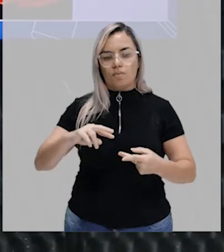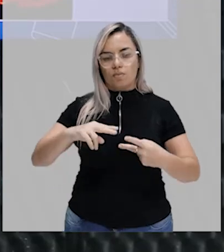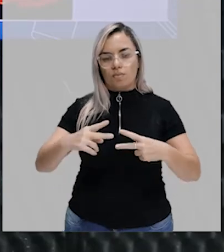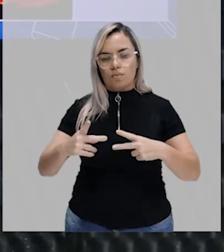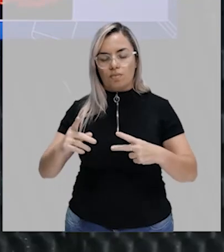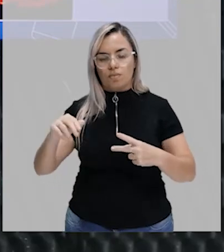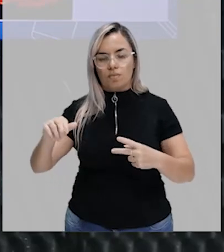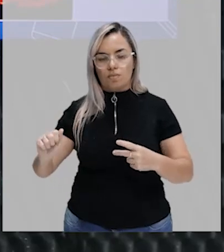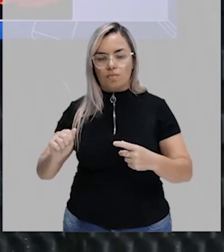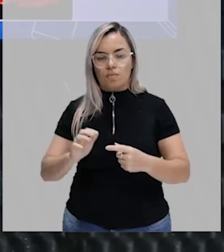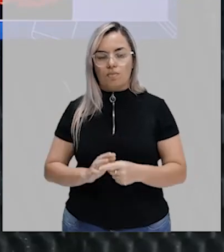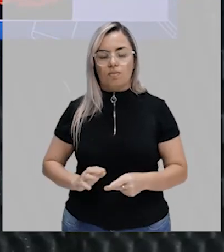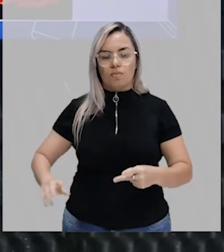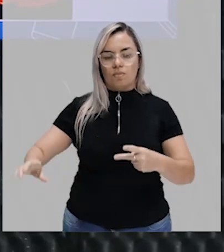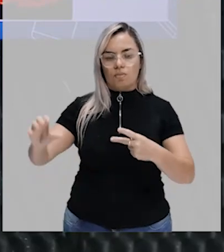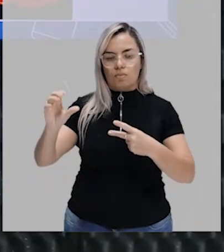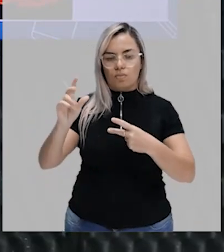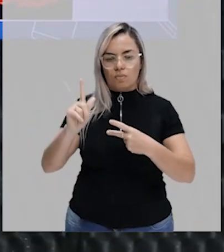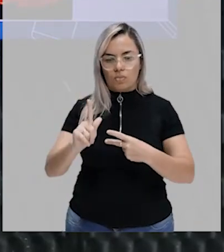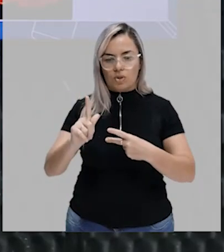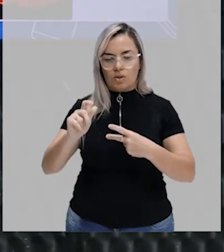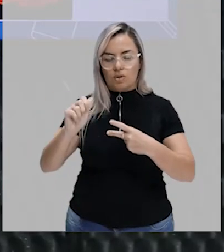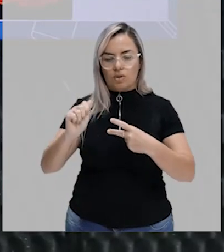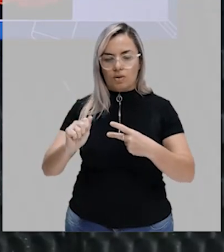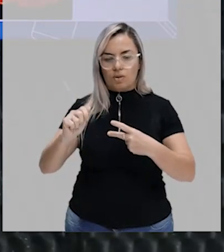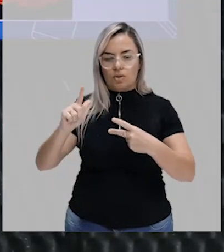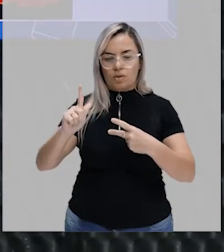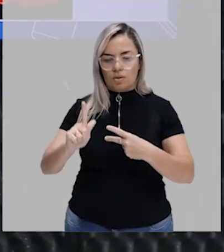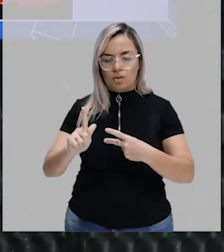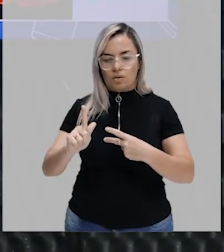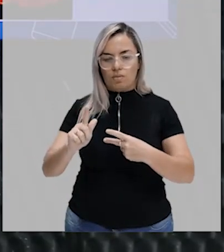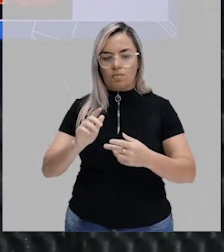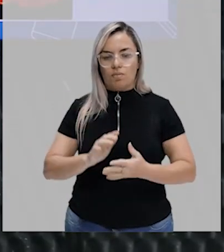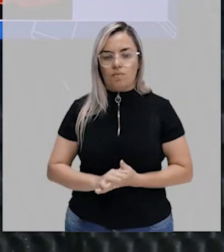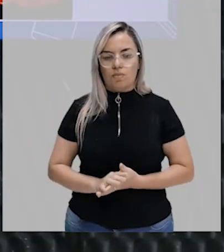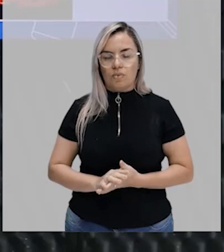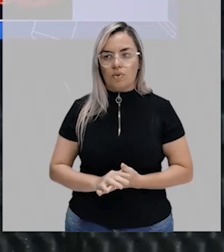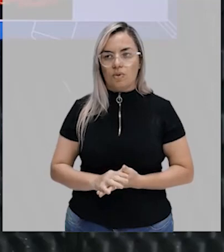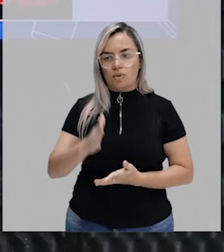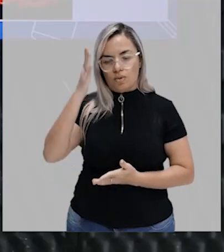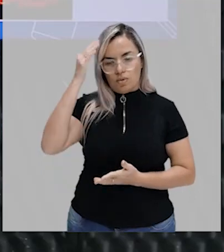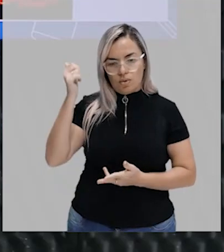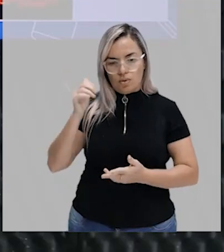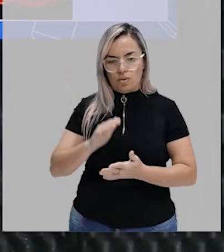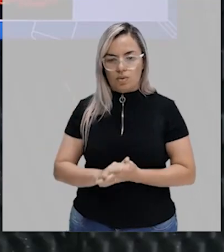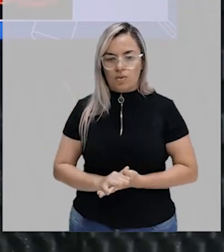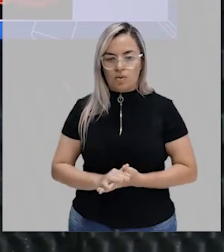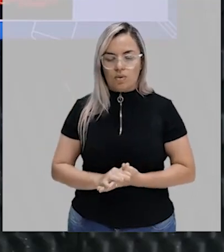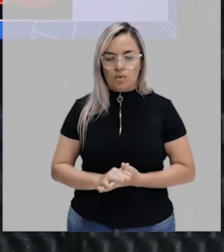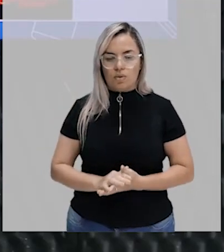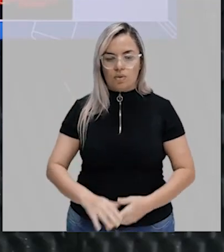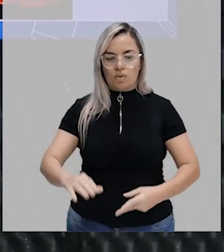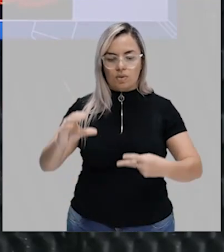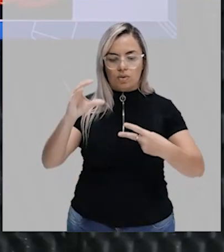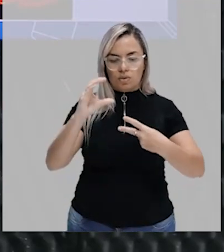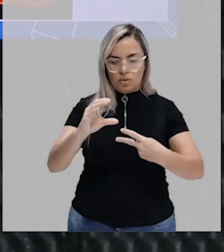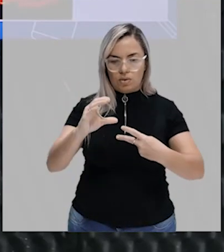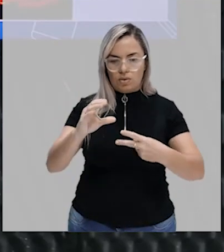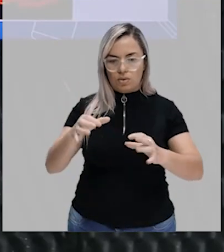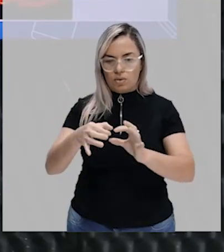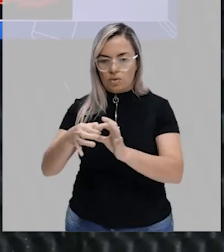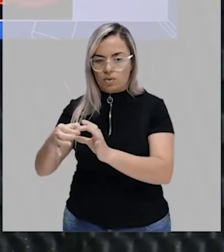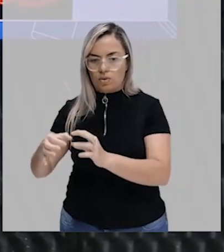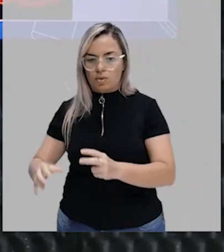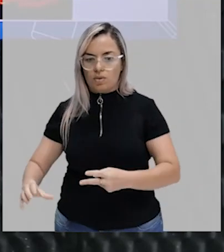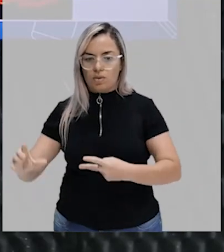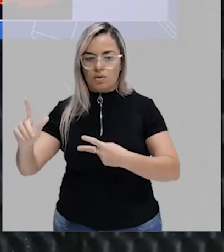guanina, adenina e guanina. Por quê, professor? Porque você sabe que guanina se liga com... Aliás, citosina se liga